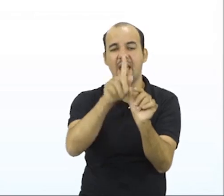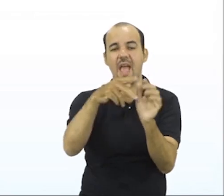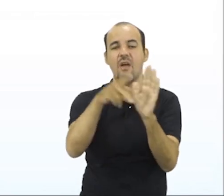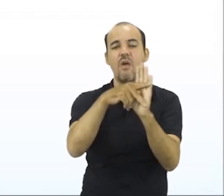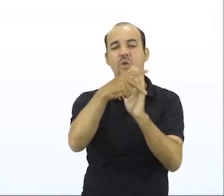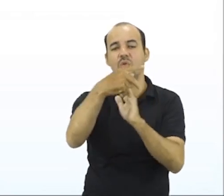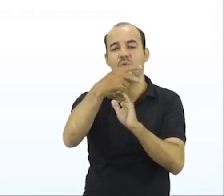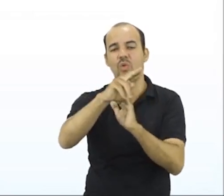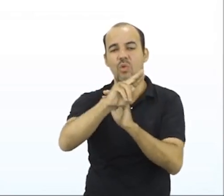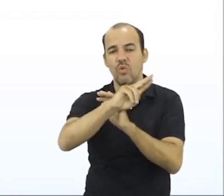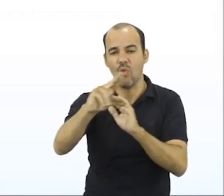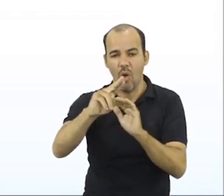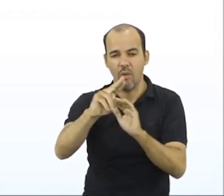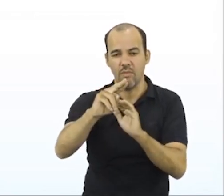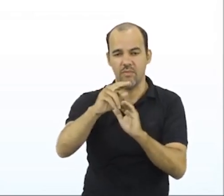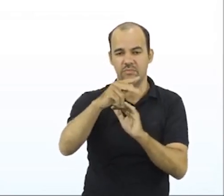permease.